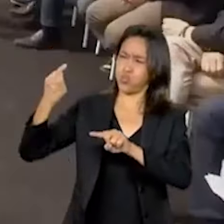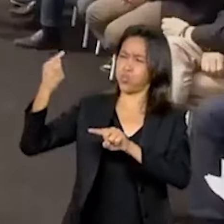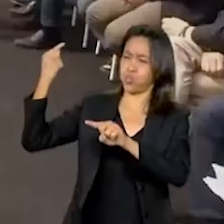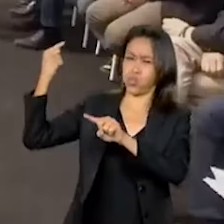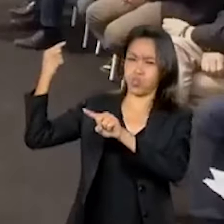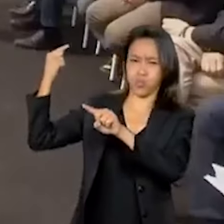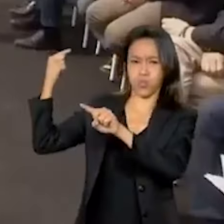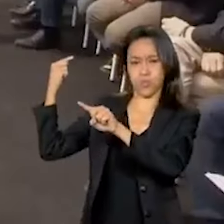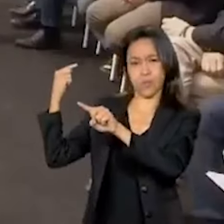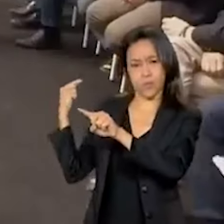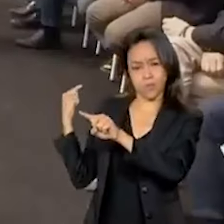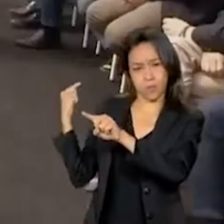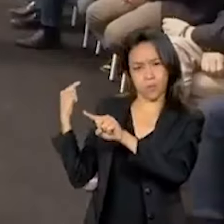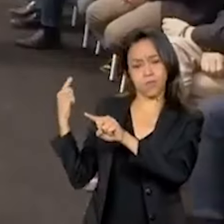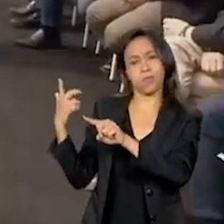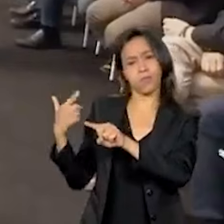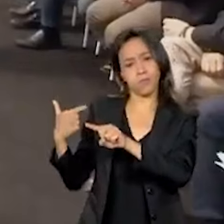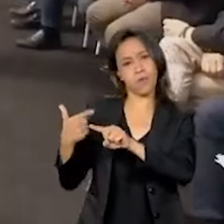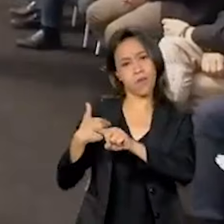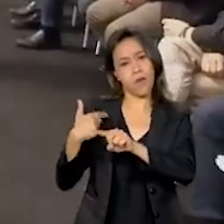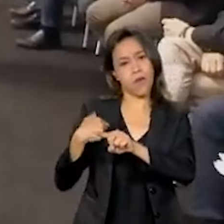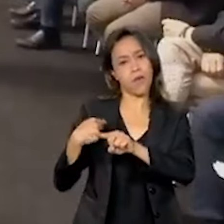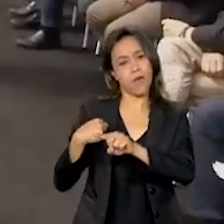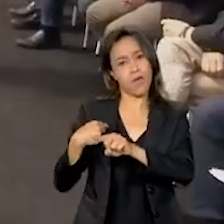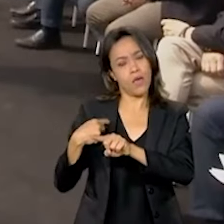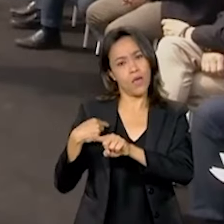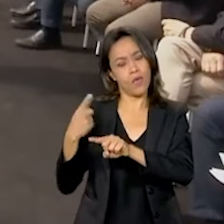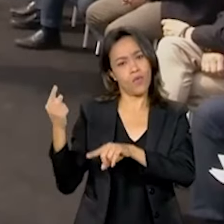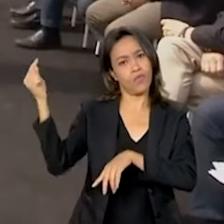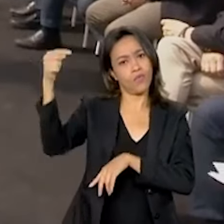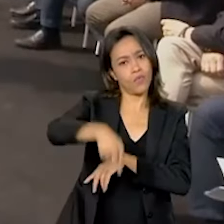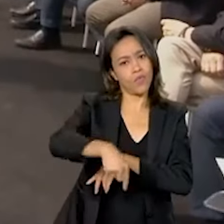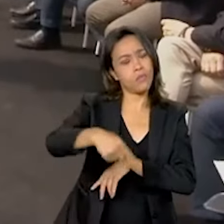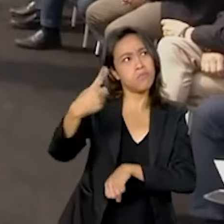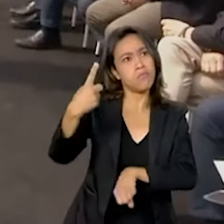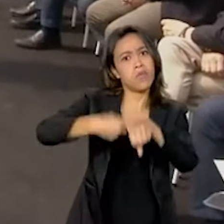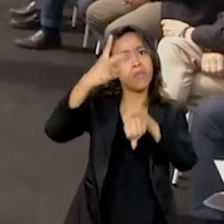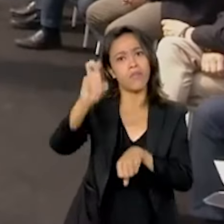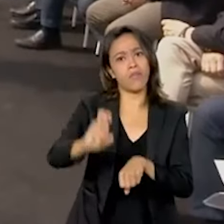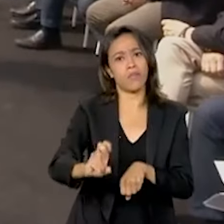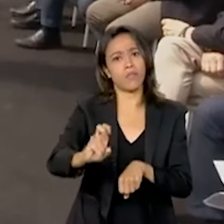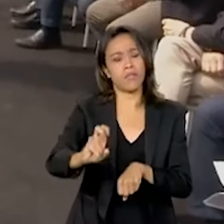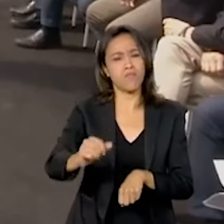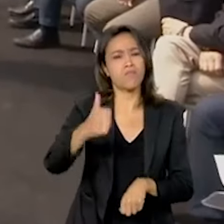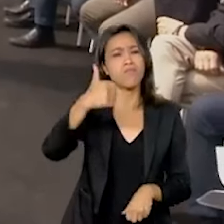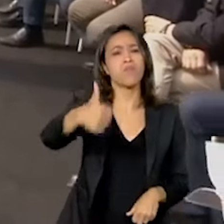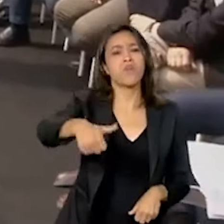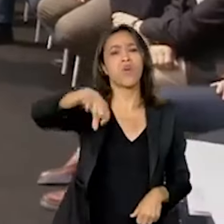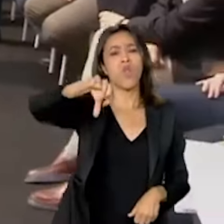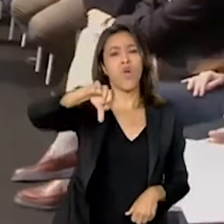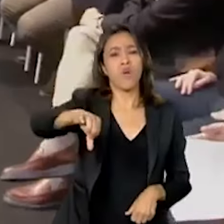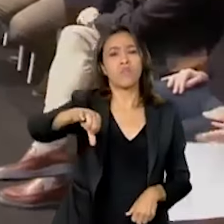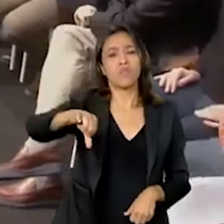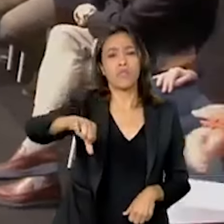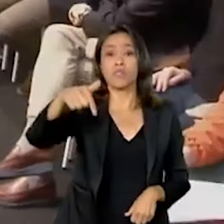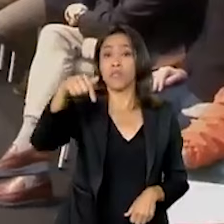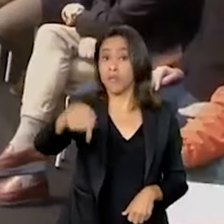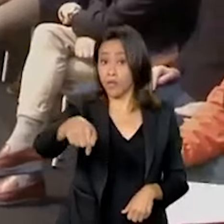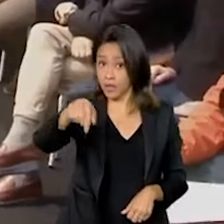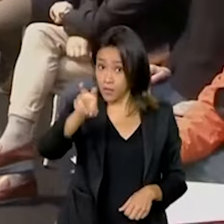Há muito tempo atrás, eu venho desse Estado. A primeira vez que eu vim aqui foi em